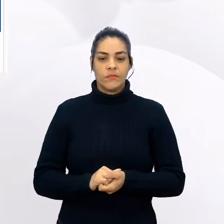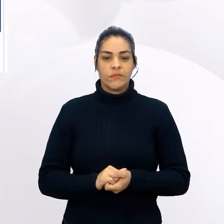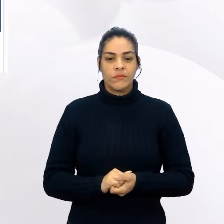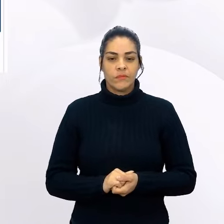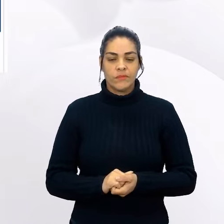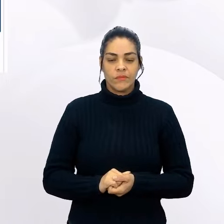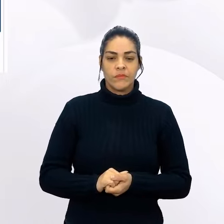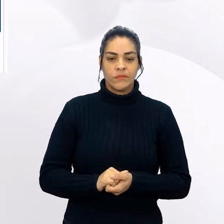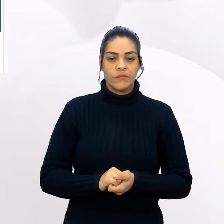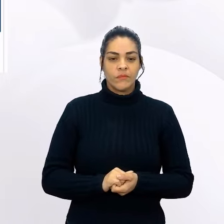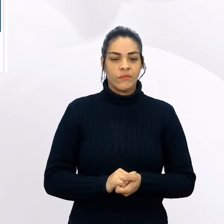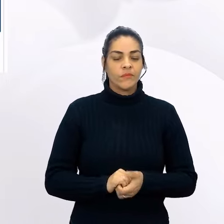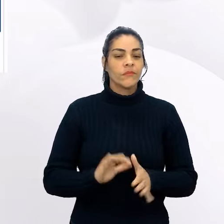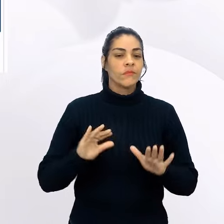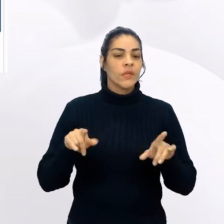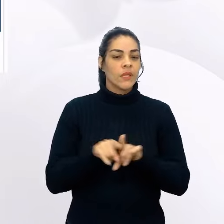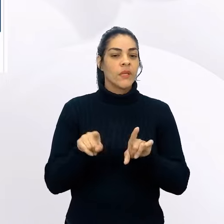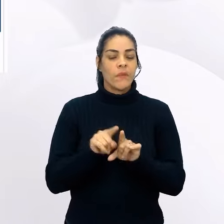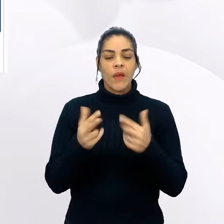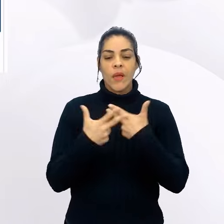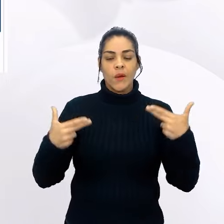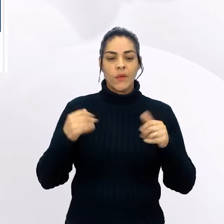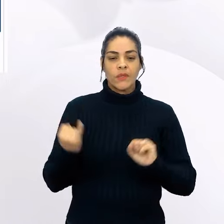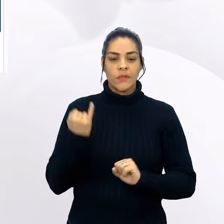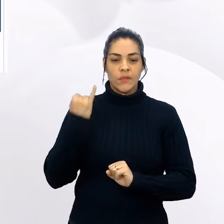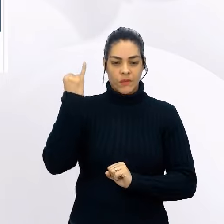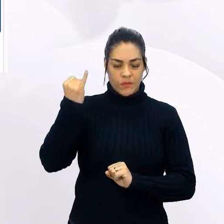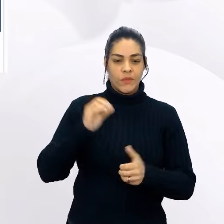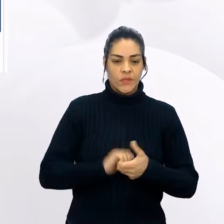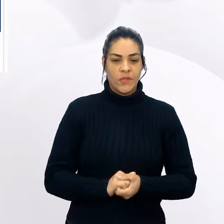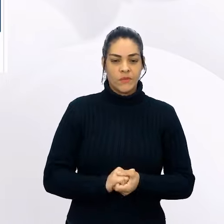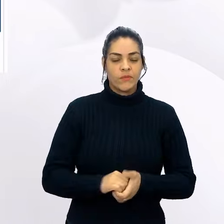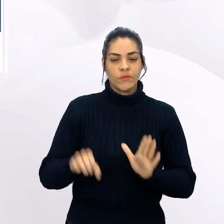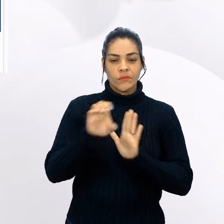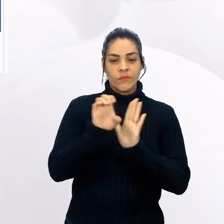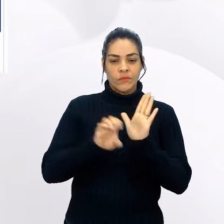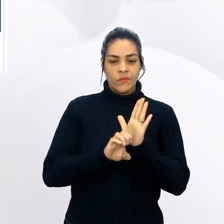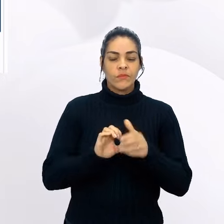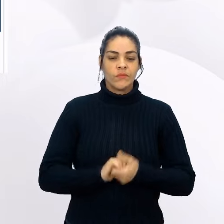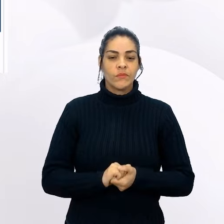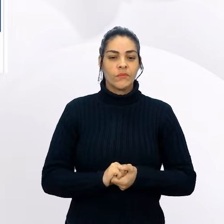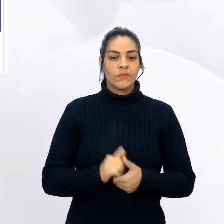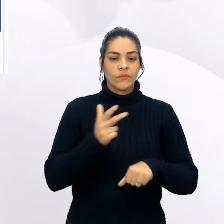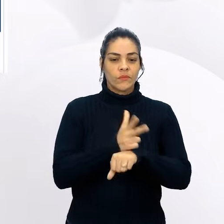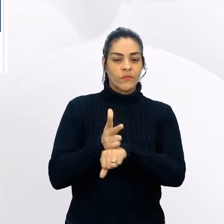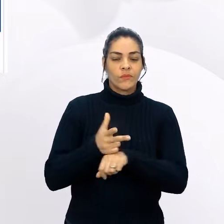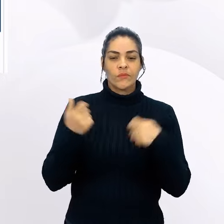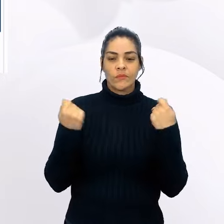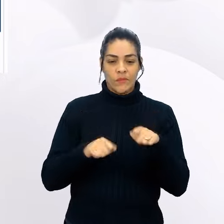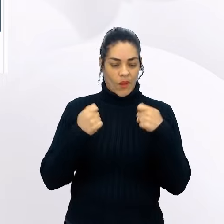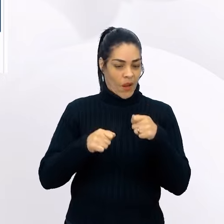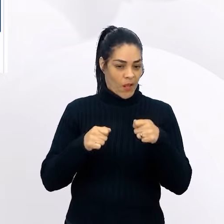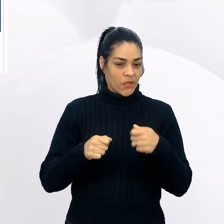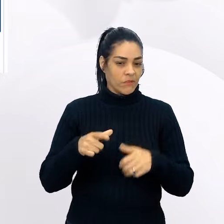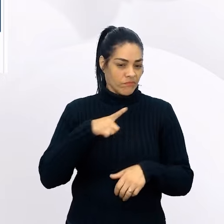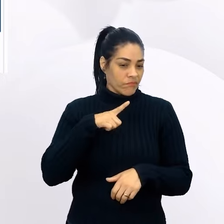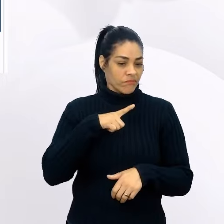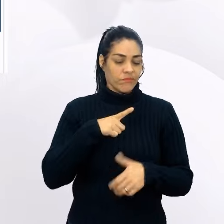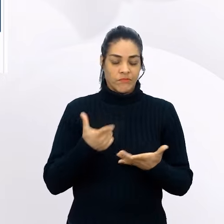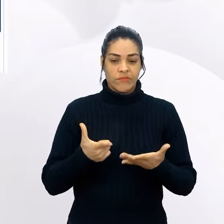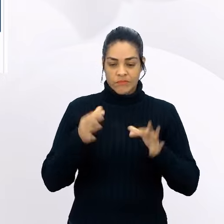bem lembrado. Outra coisa muito importante também que está em edital. Esse vídeo, ele precisa de um tempo